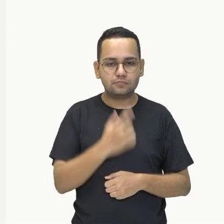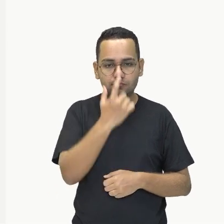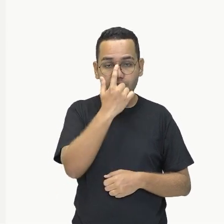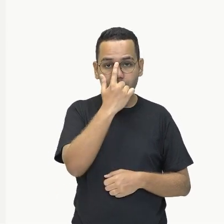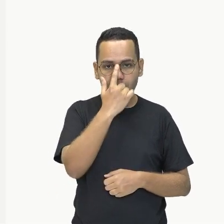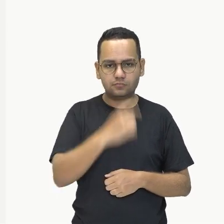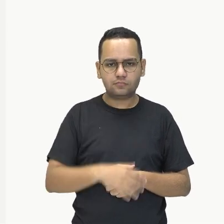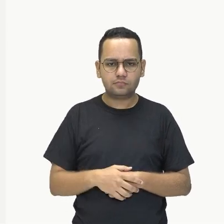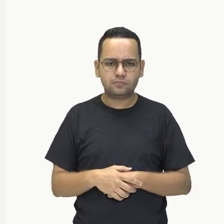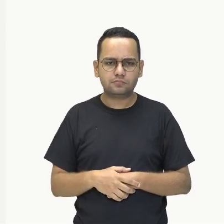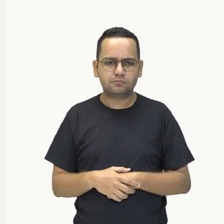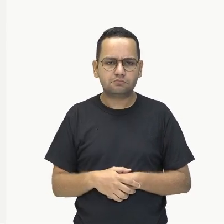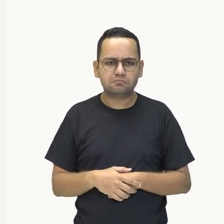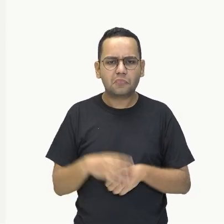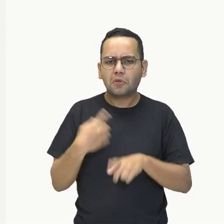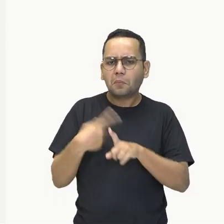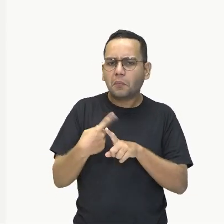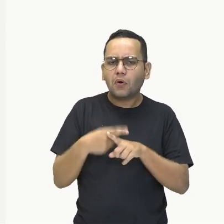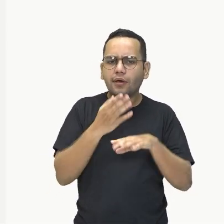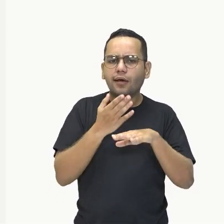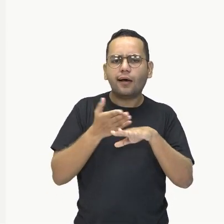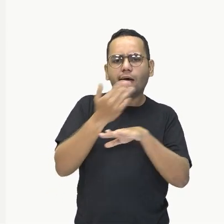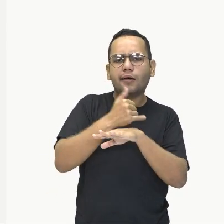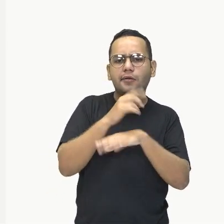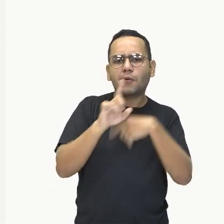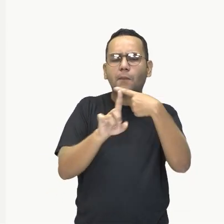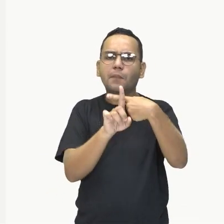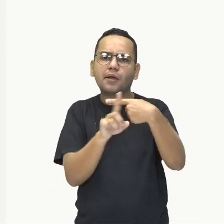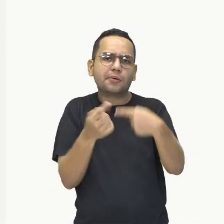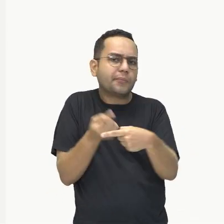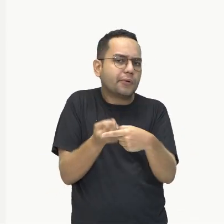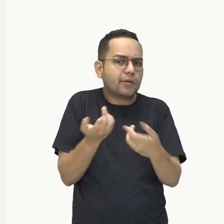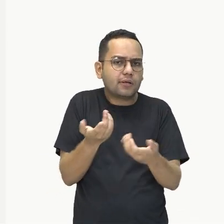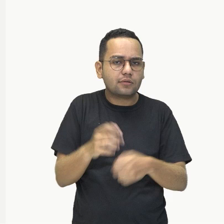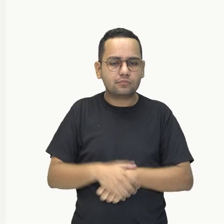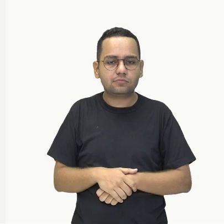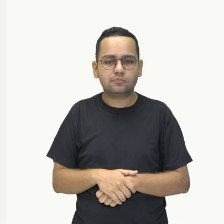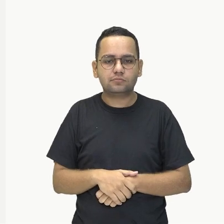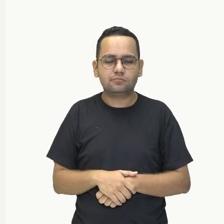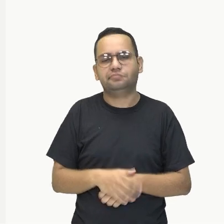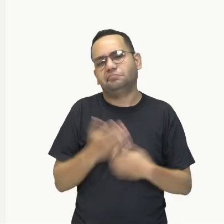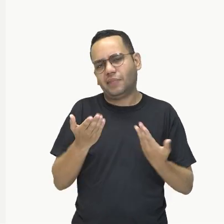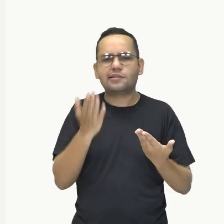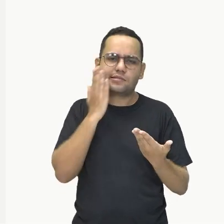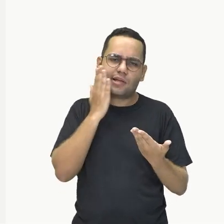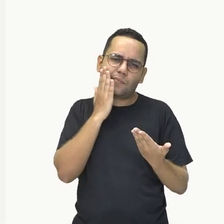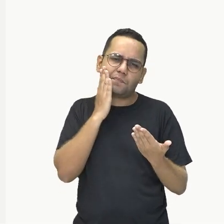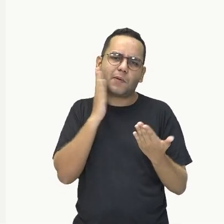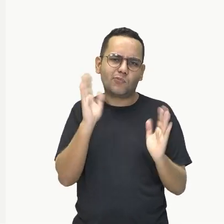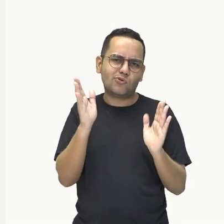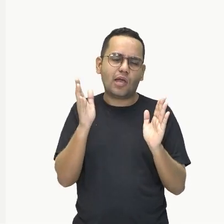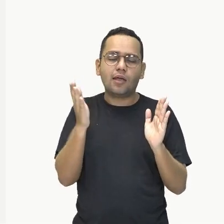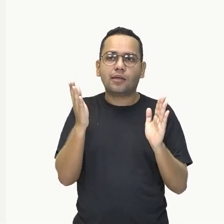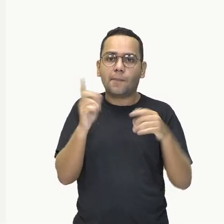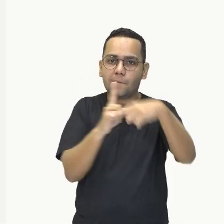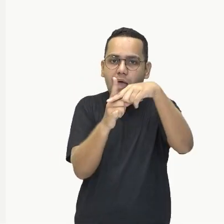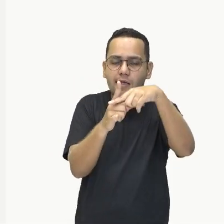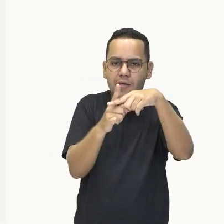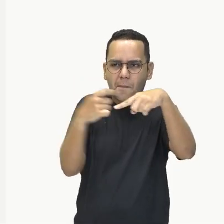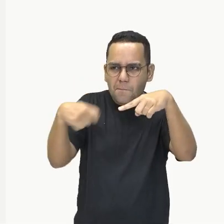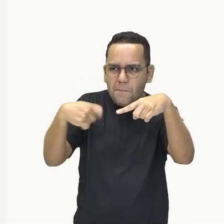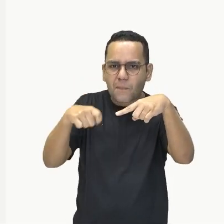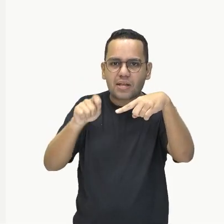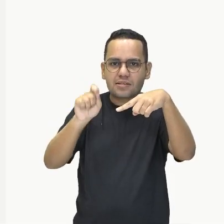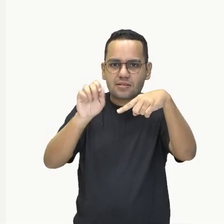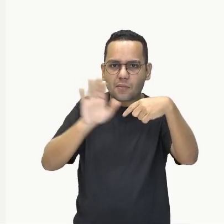colocou o mais ali em cima, quando o senhor colocou o 2y? Porque a gente sabe que o mais não precisa aparecer. Eu